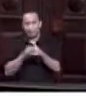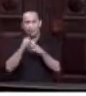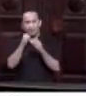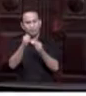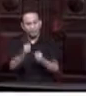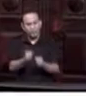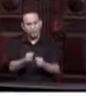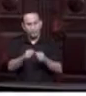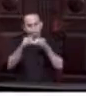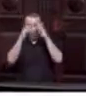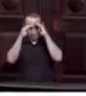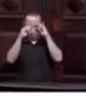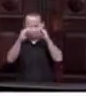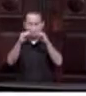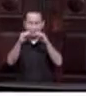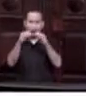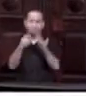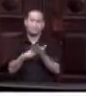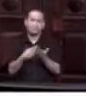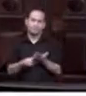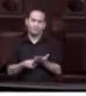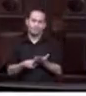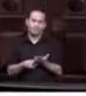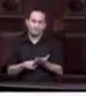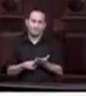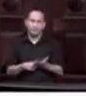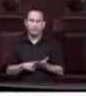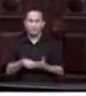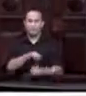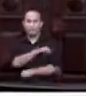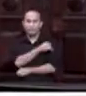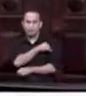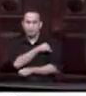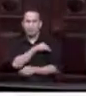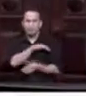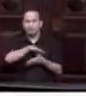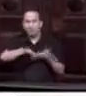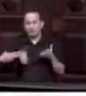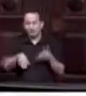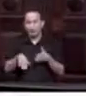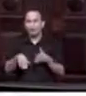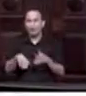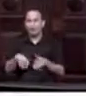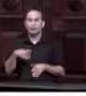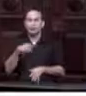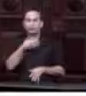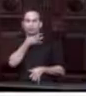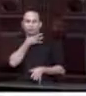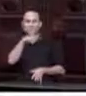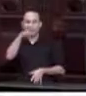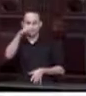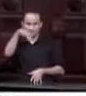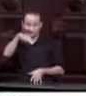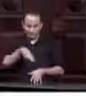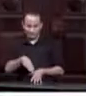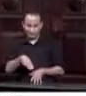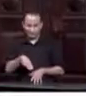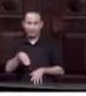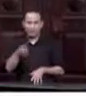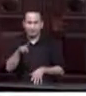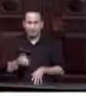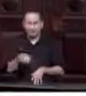possam honrar seus compromissos. O Rio de Janeiro vai sair da pindaíba, sim, e o último ano vai ser um ano